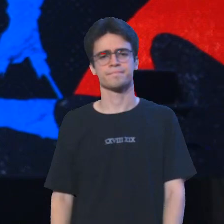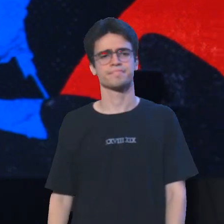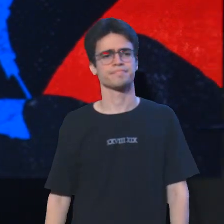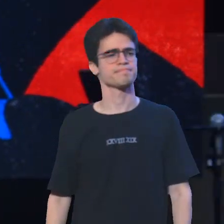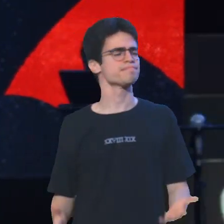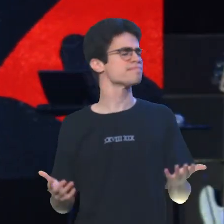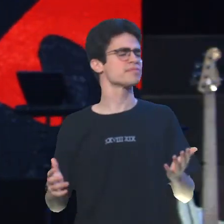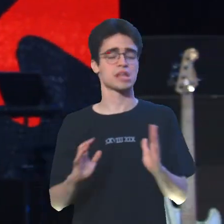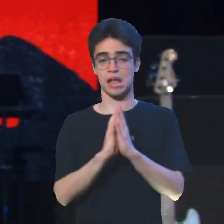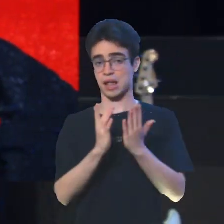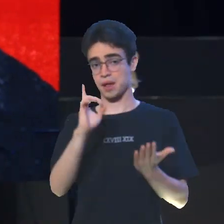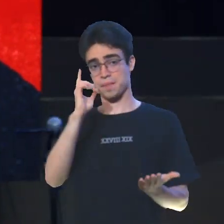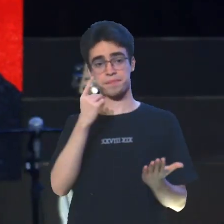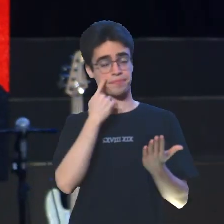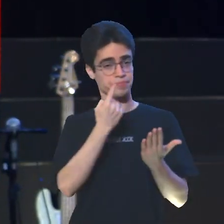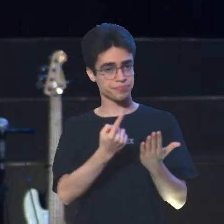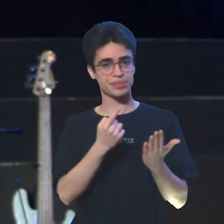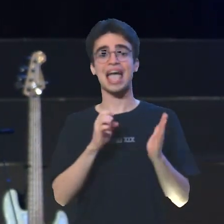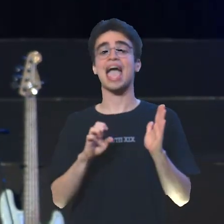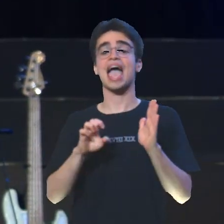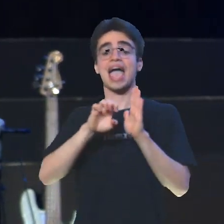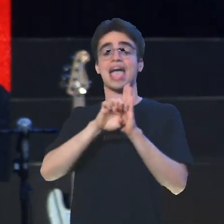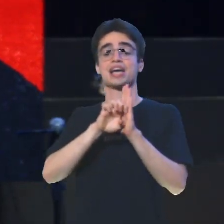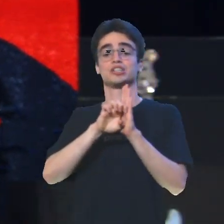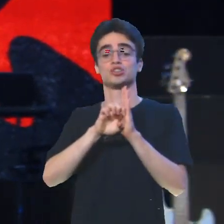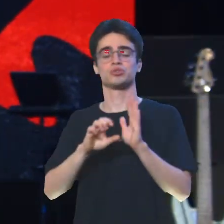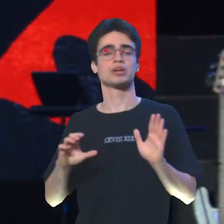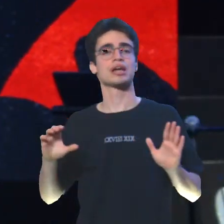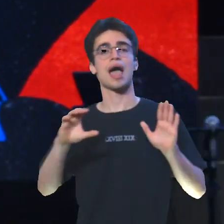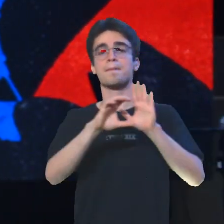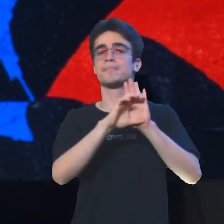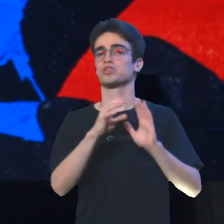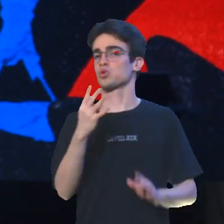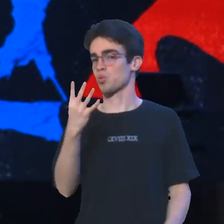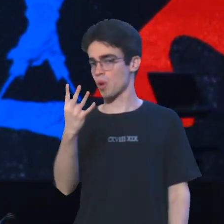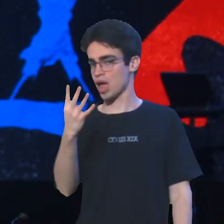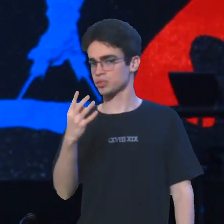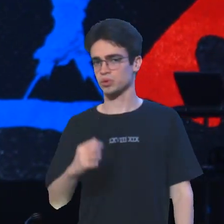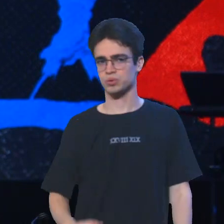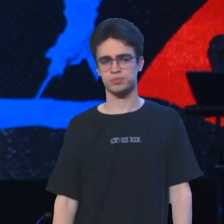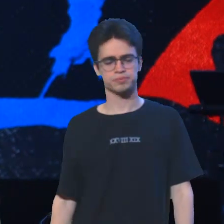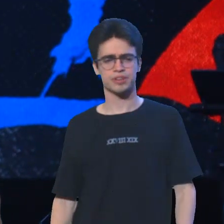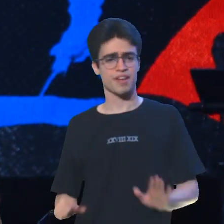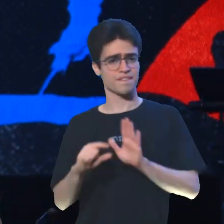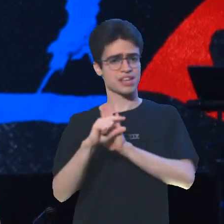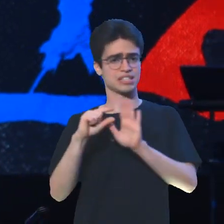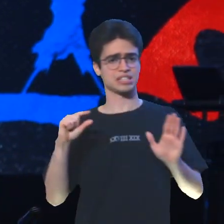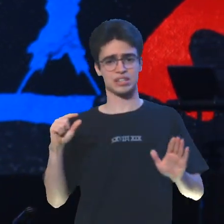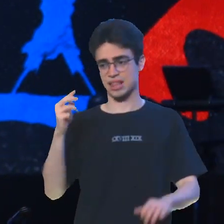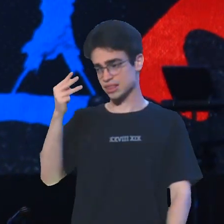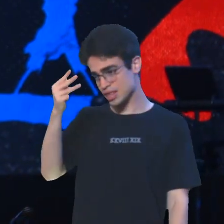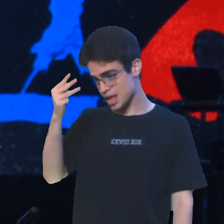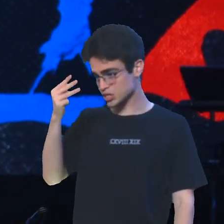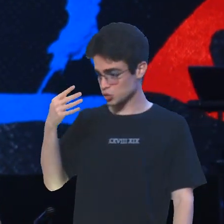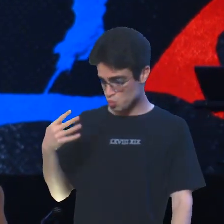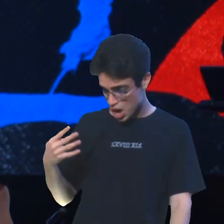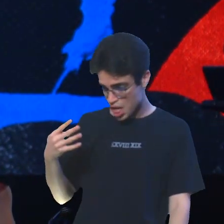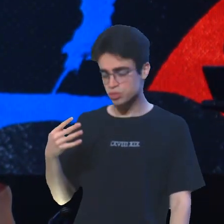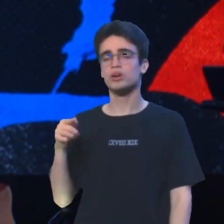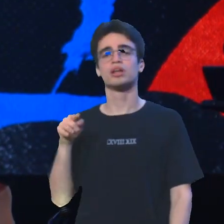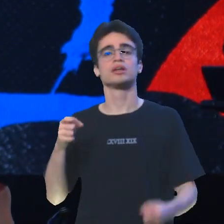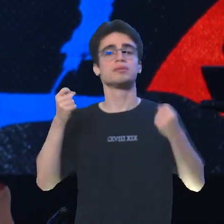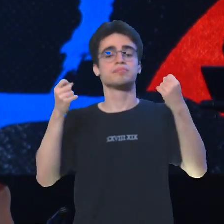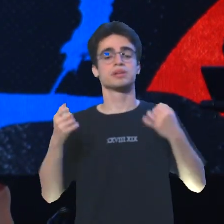Se você abrir a sua Bíblia em Êxodo, no capítulo 4, versículo 3 e 4, vai dizer